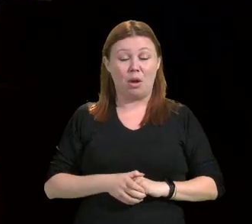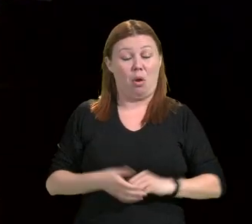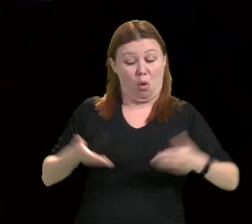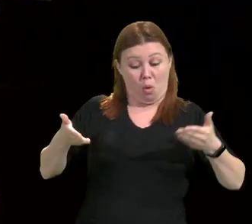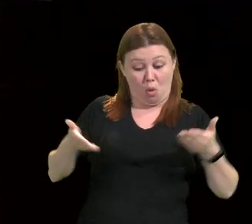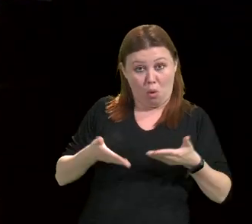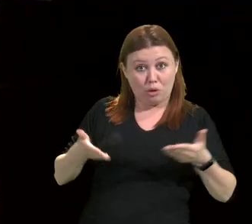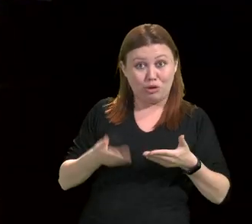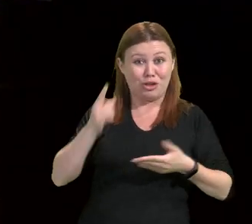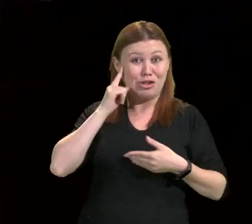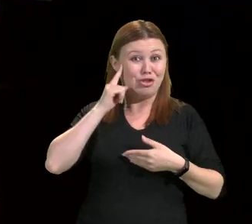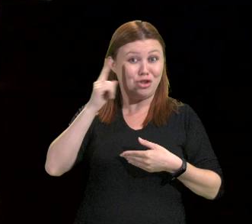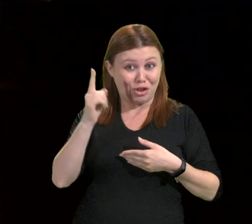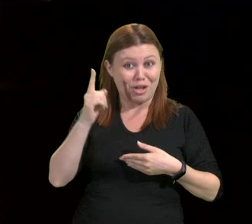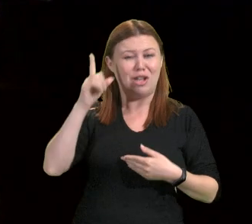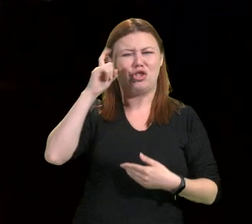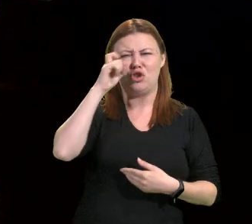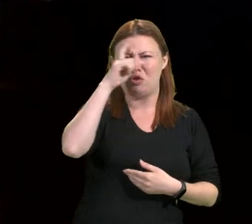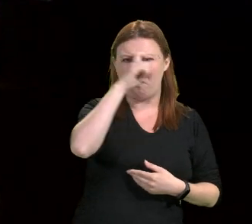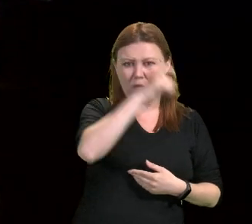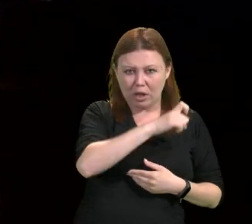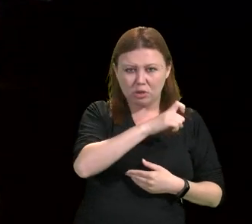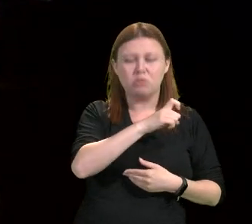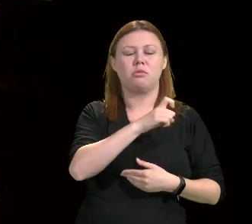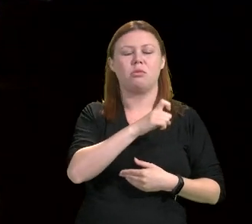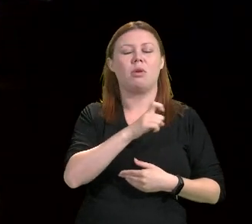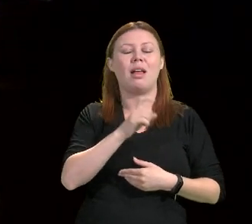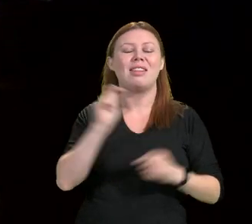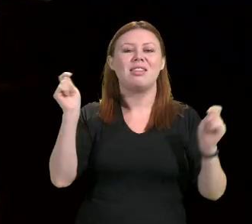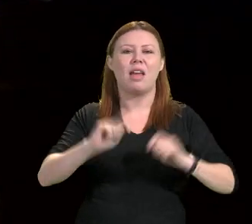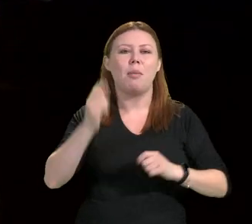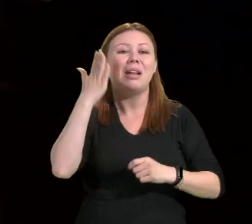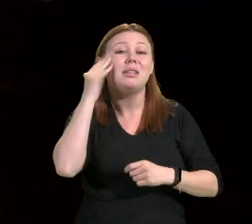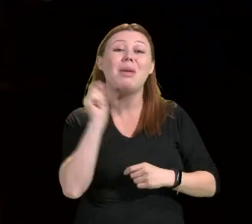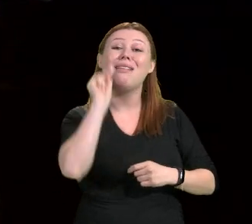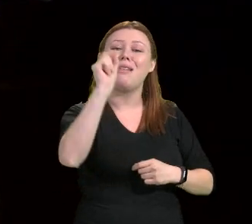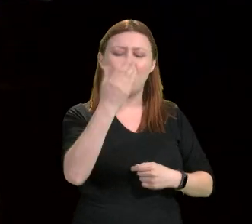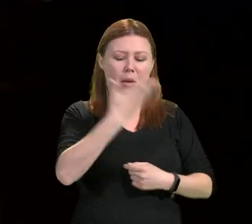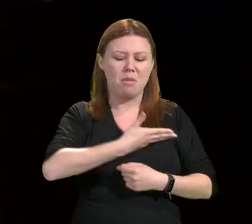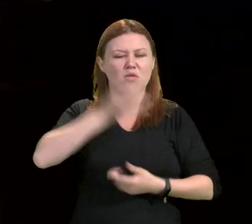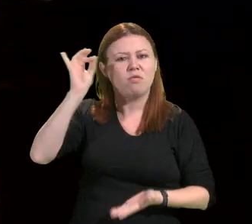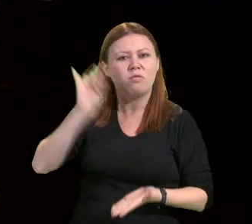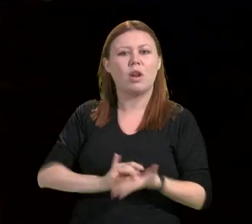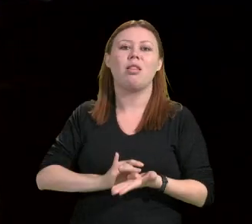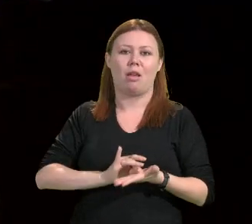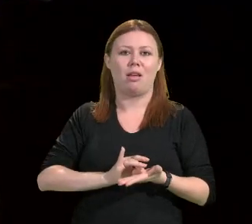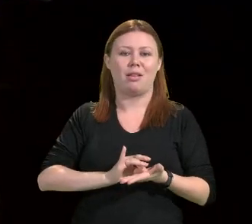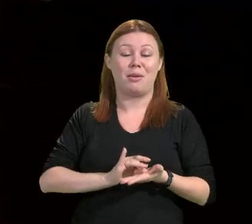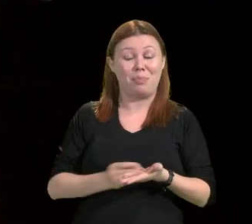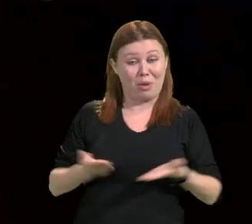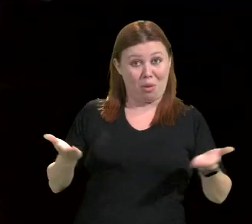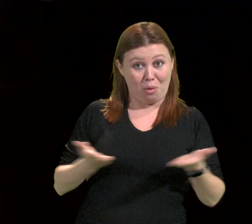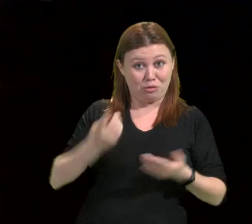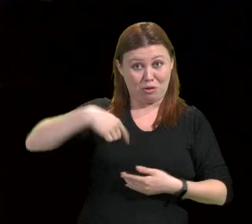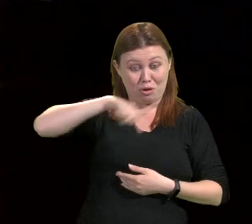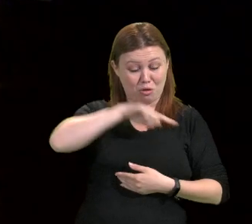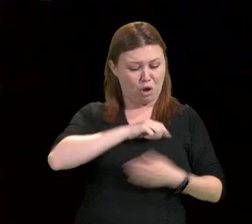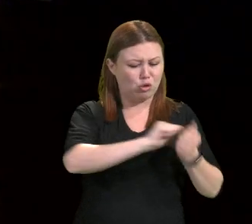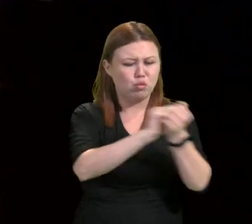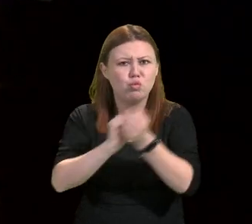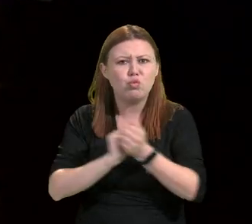tempos difíceis é que nós sabemos quem são os nossos amigos. E nós que estamos aqui, nós as